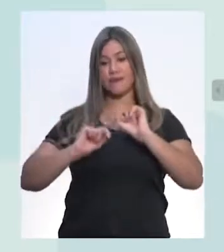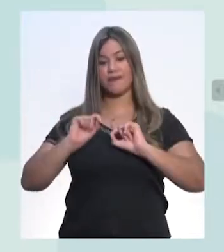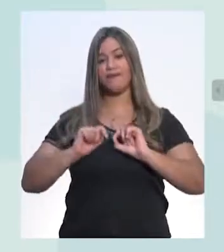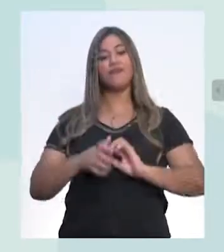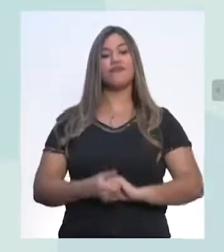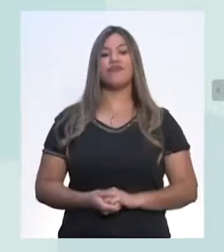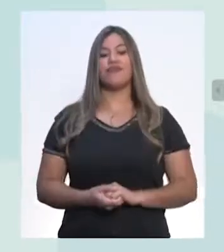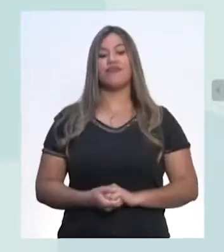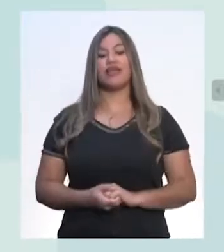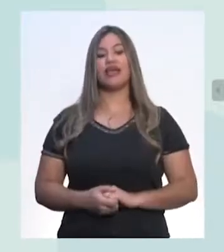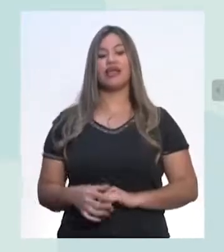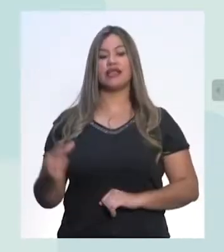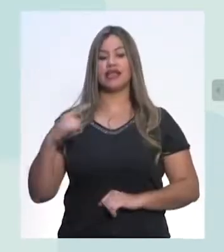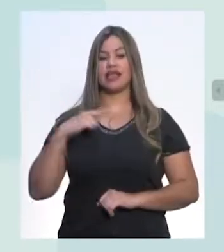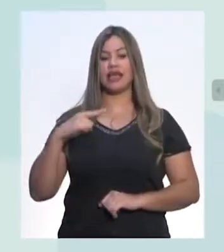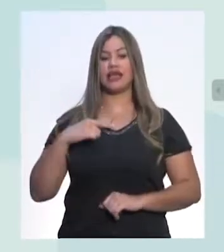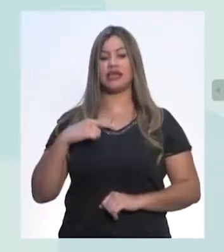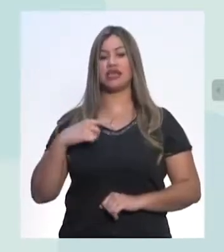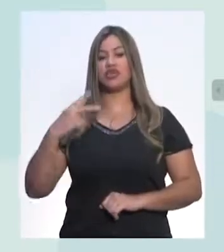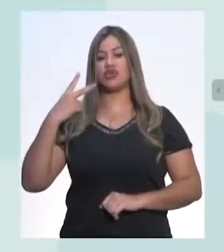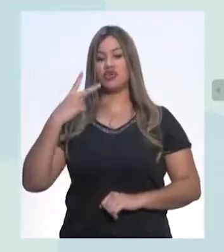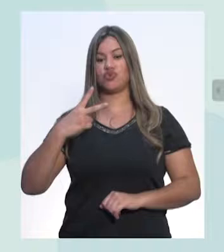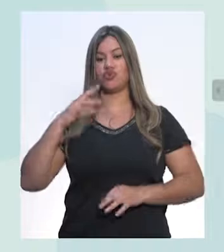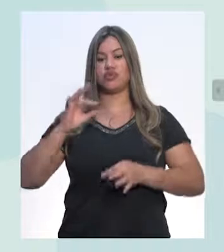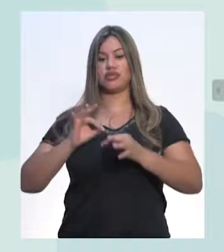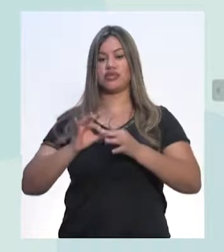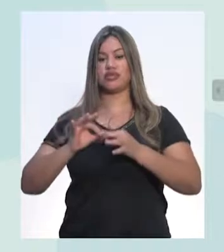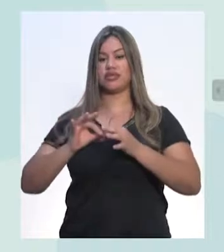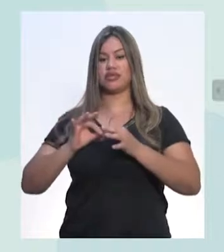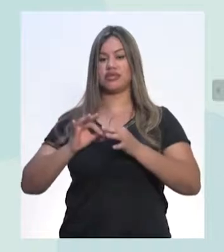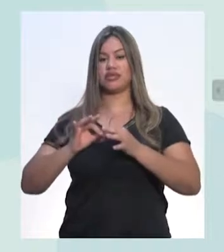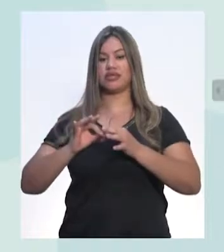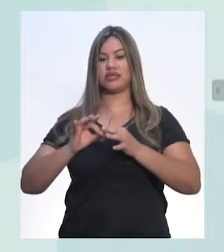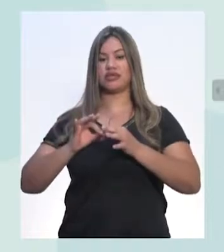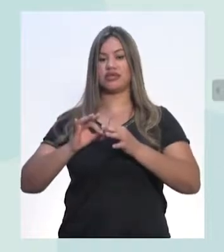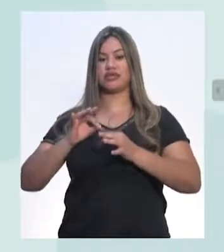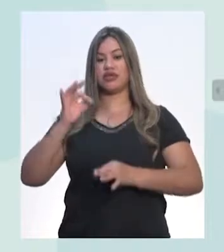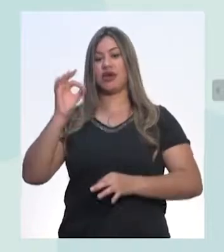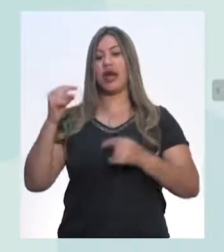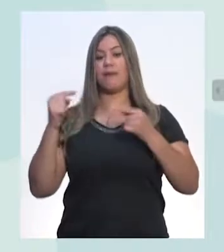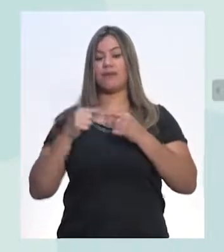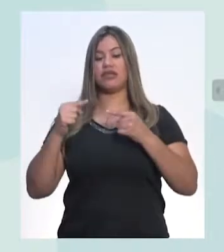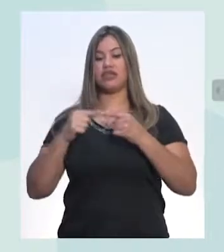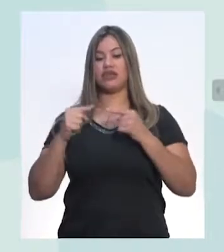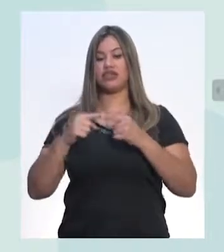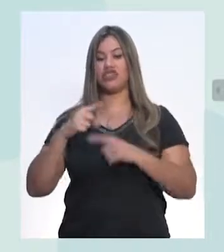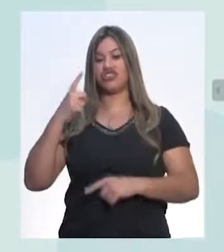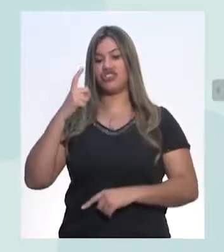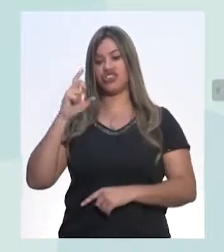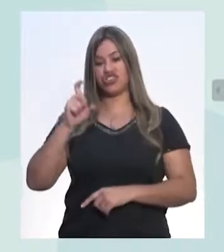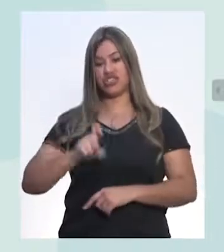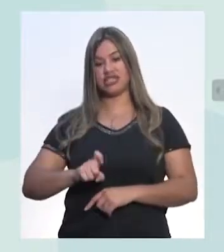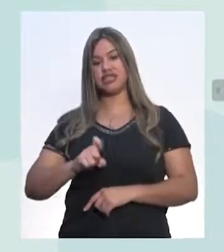tenho duas larguras que são x, então é 2x,